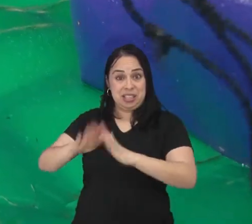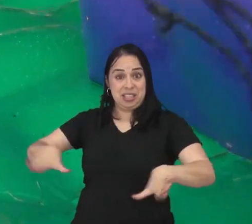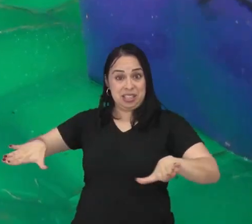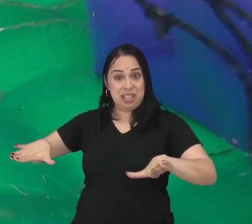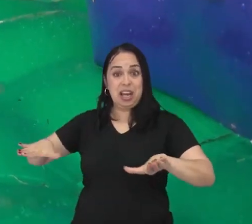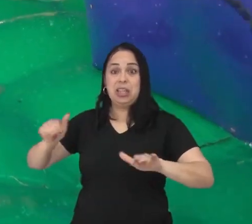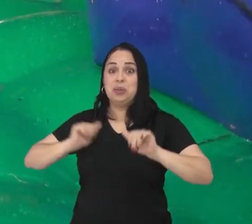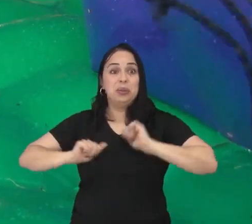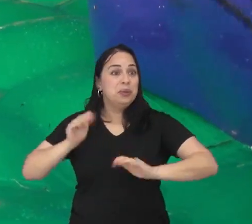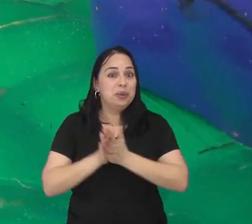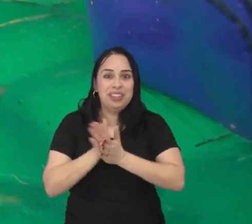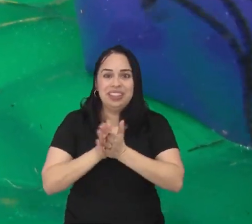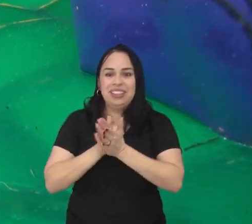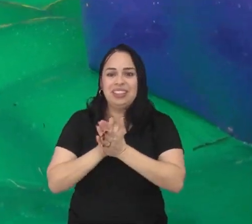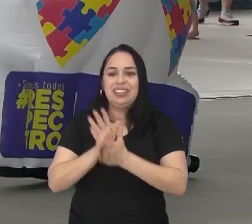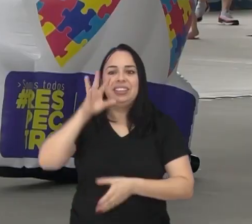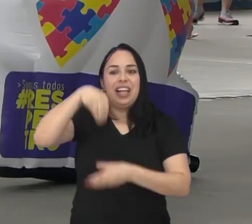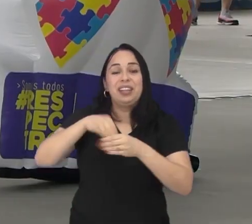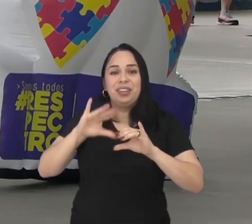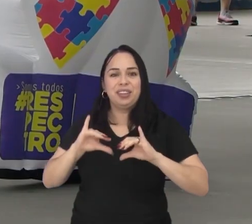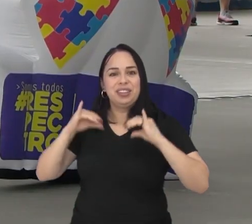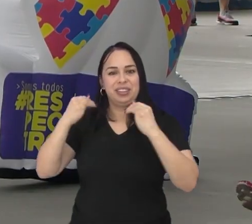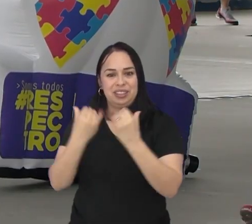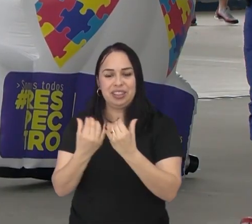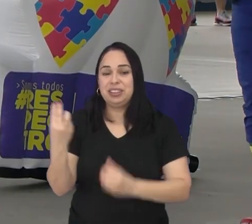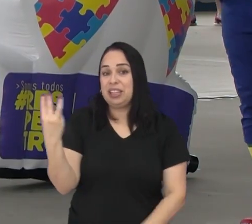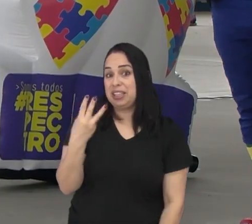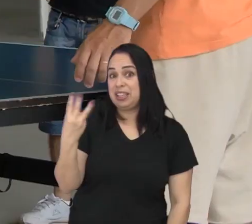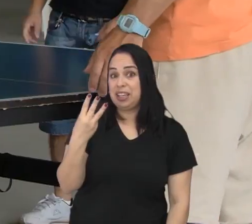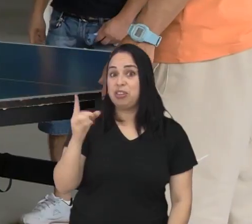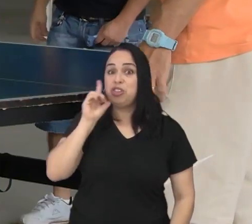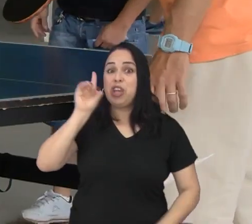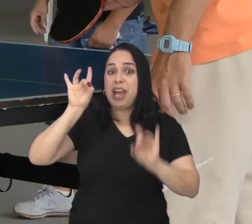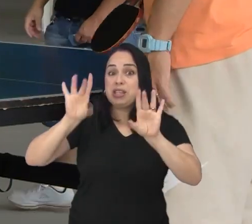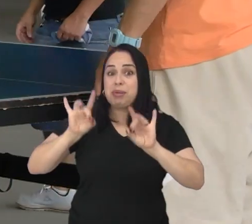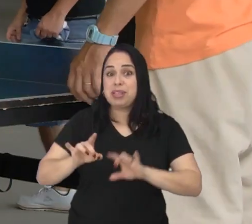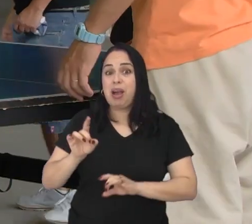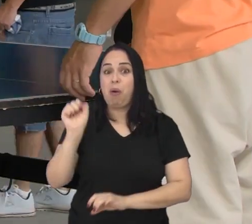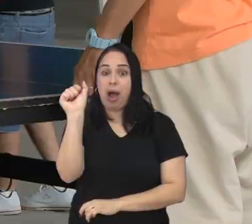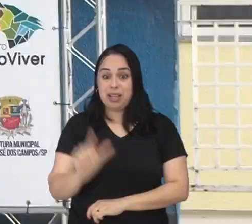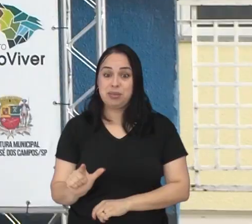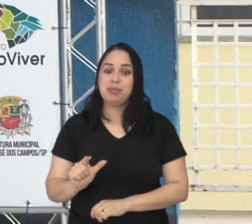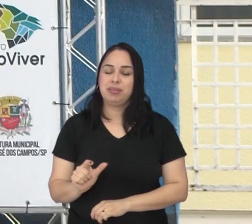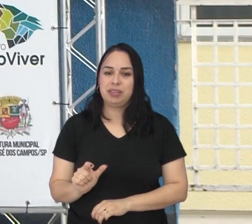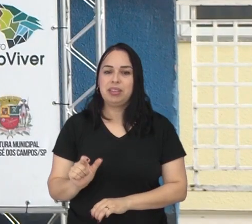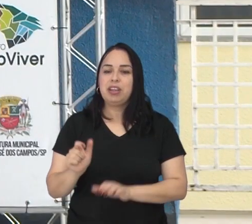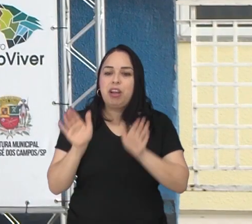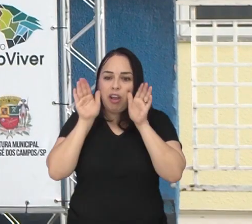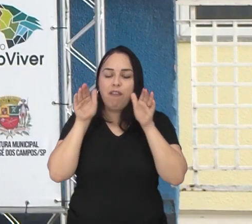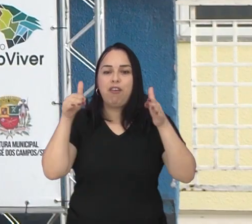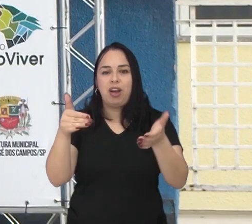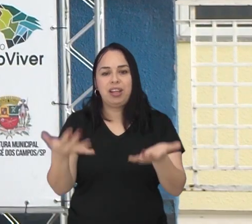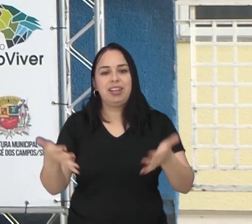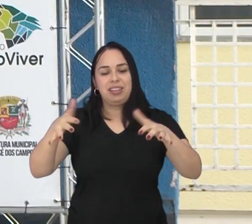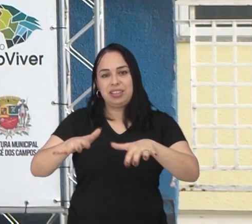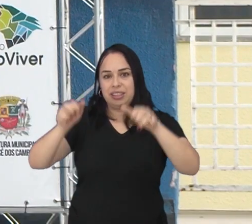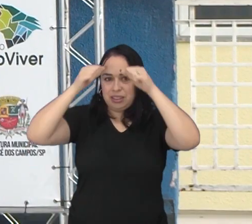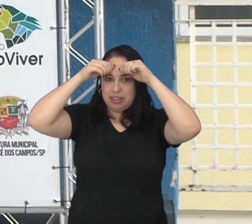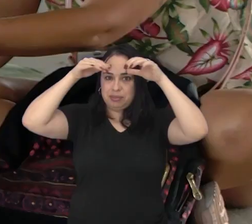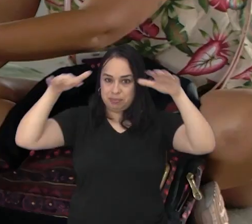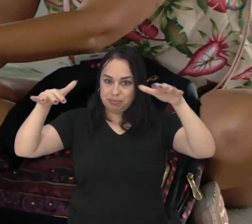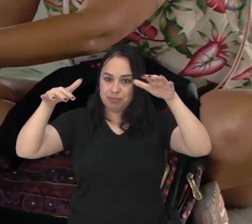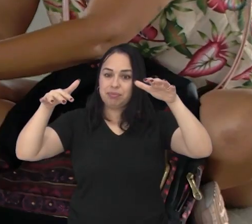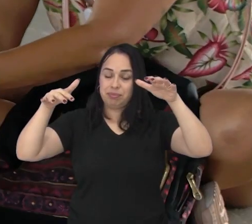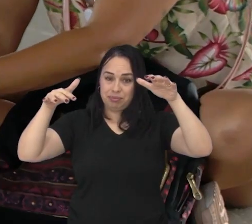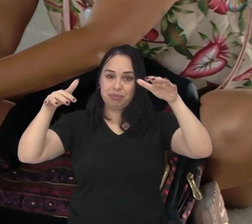doce. Toda essa animação aí aconteceu no Centro da Juventude durante a 3ª edição do Blue Day, um evento voltado